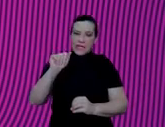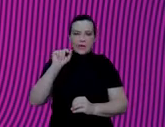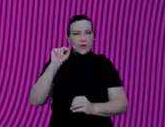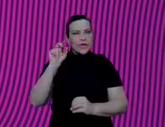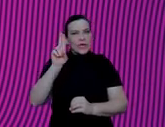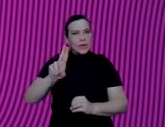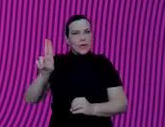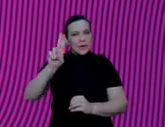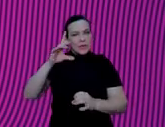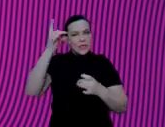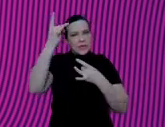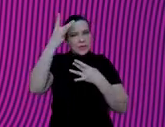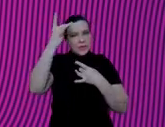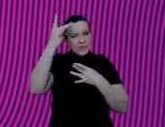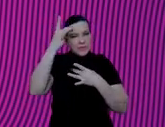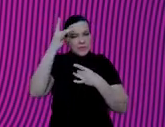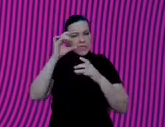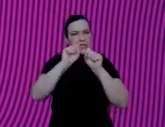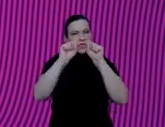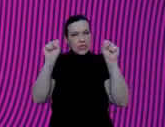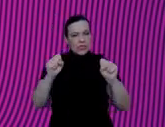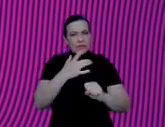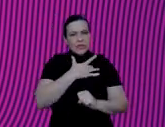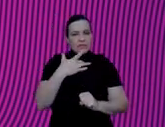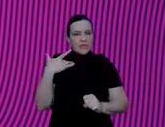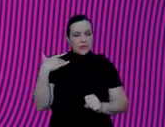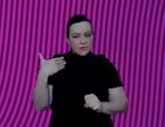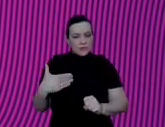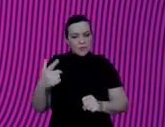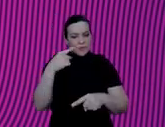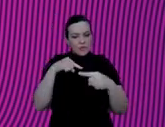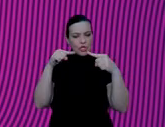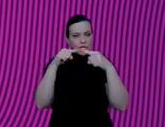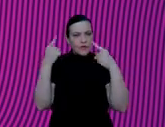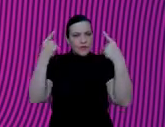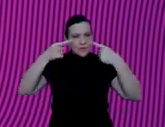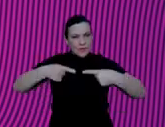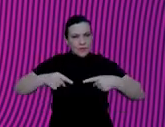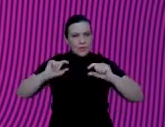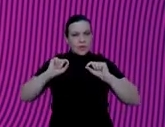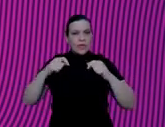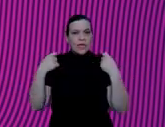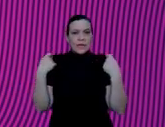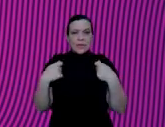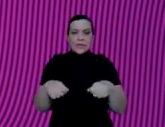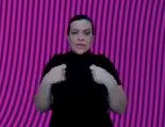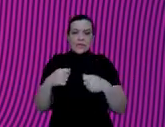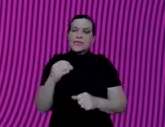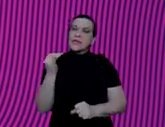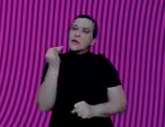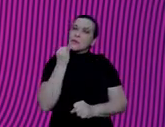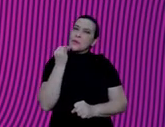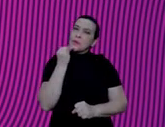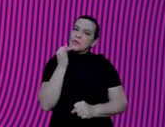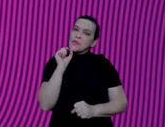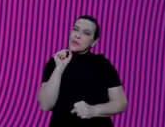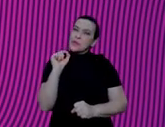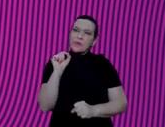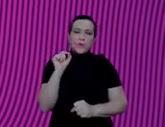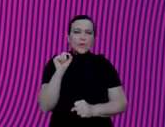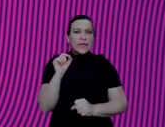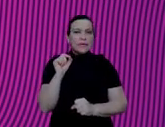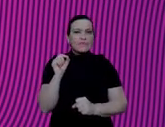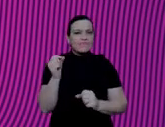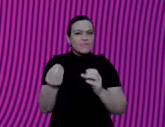dos objetivos e desafios é perseguir o chamado quadro AIM, ou seja, buscar proporcionar a